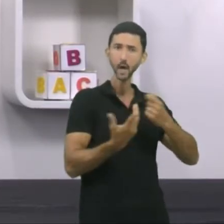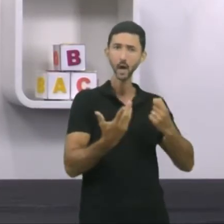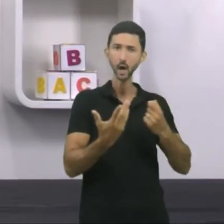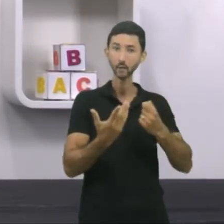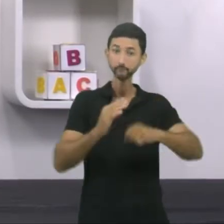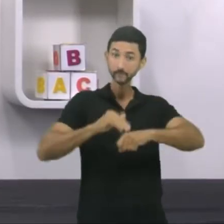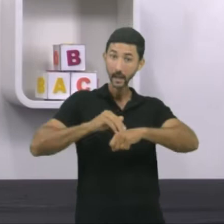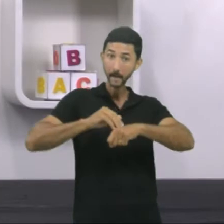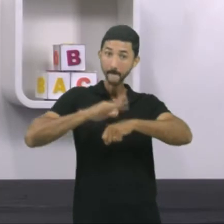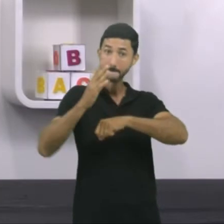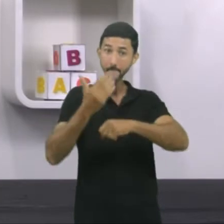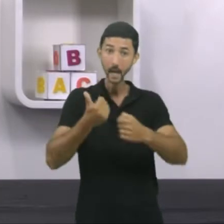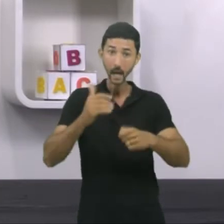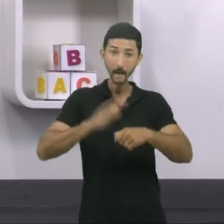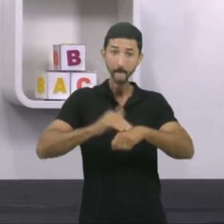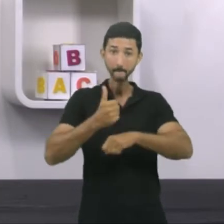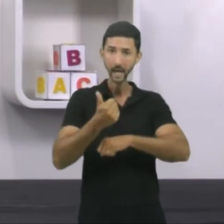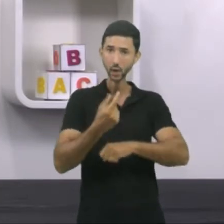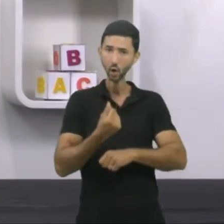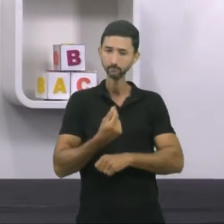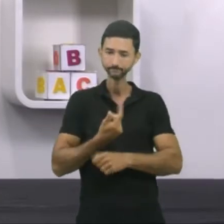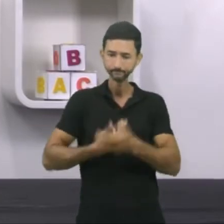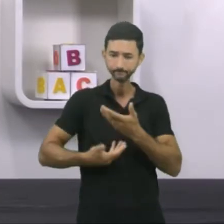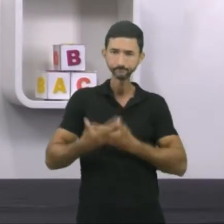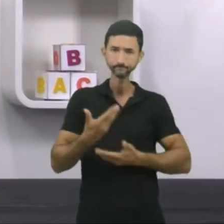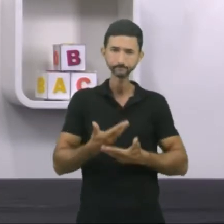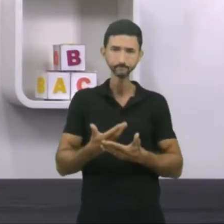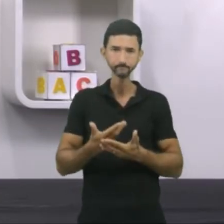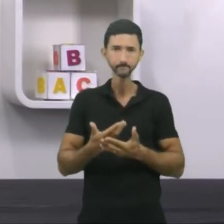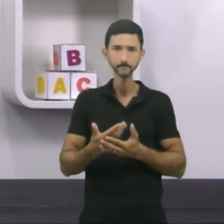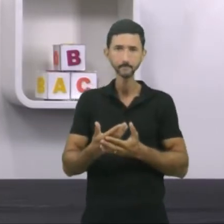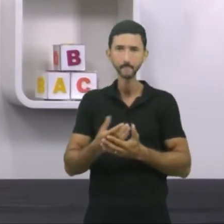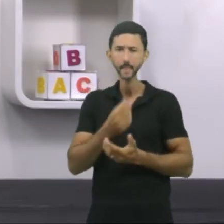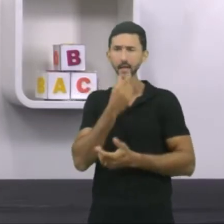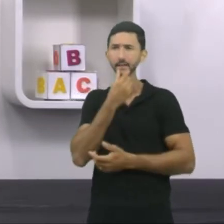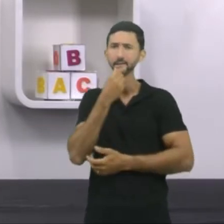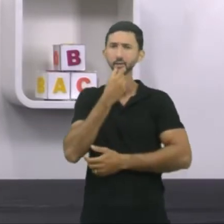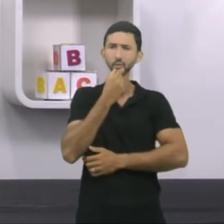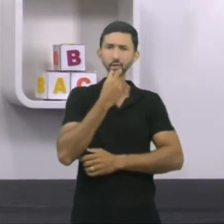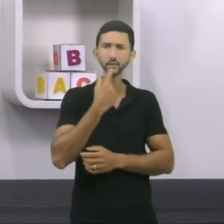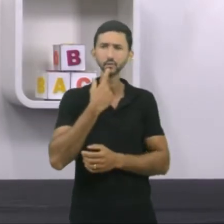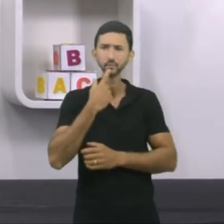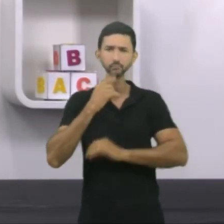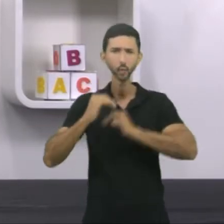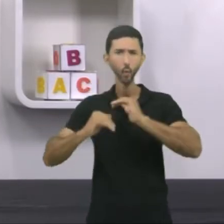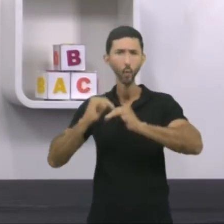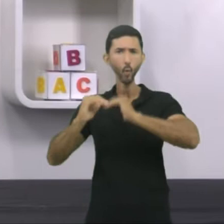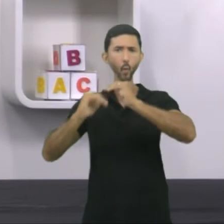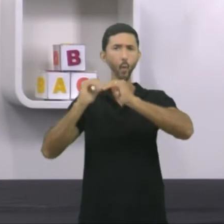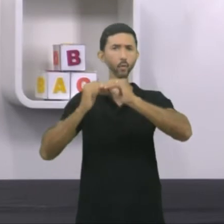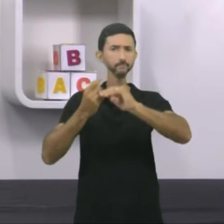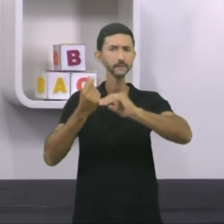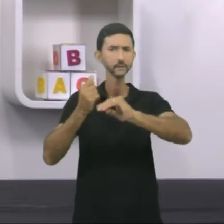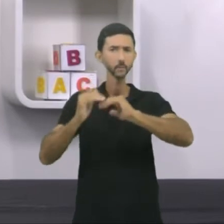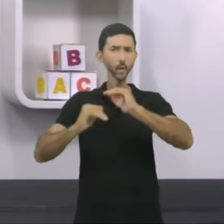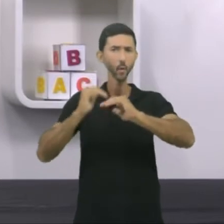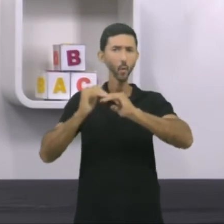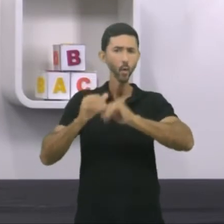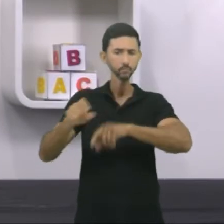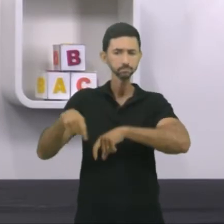mais vantajoso para a minha economia. Os Estados Unidos, então, é desenvolvido economicamente no